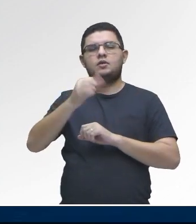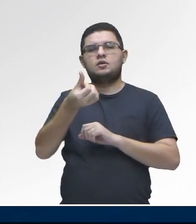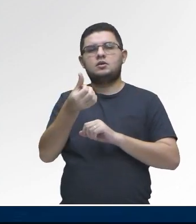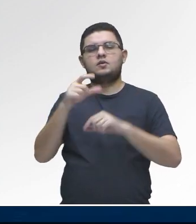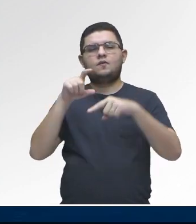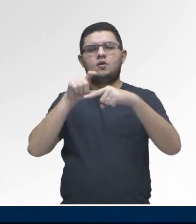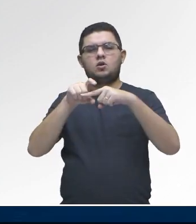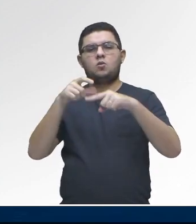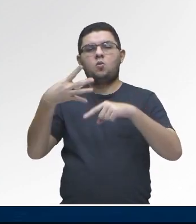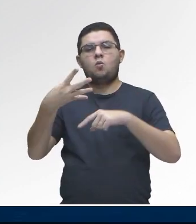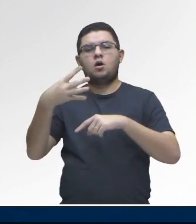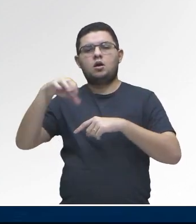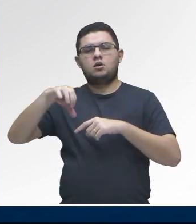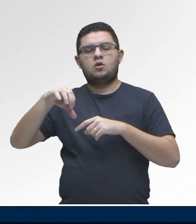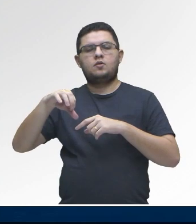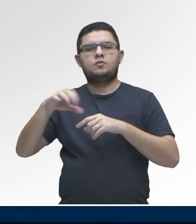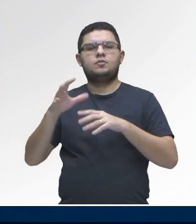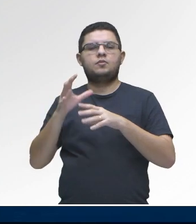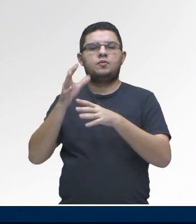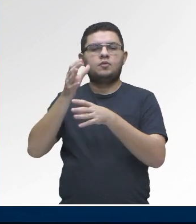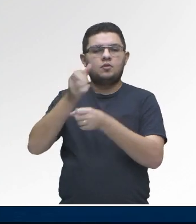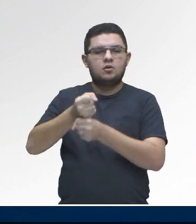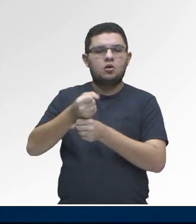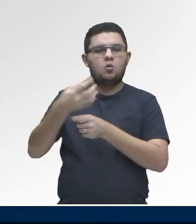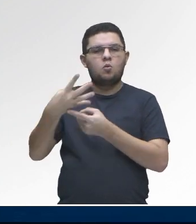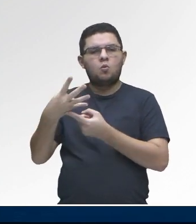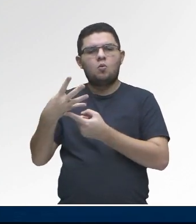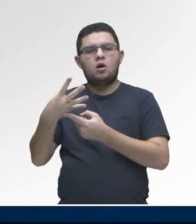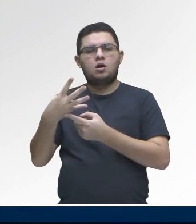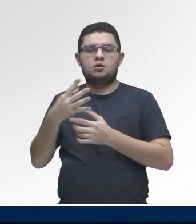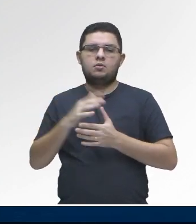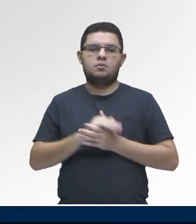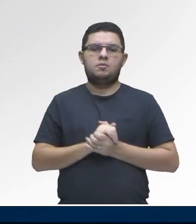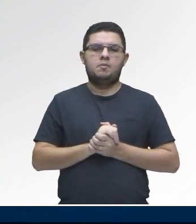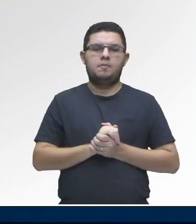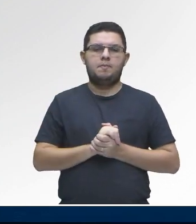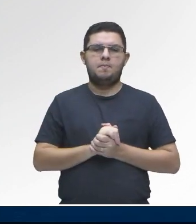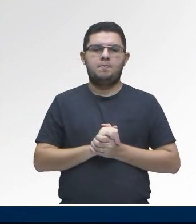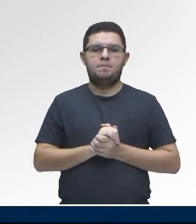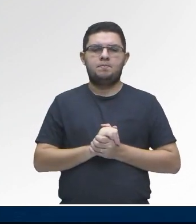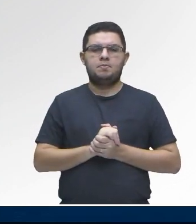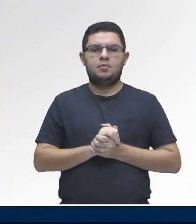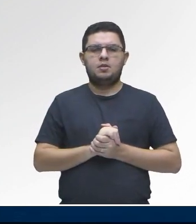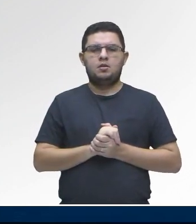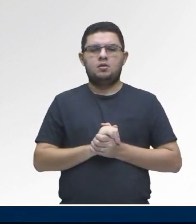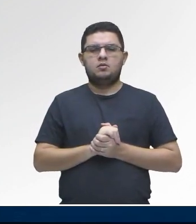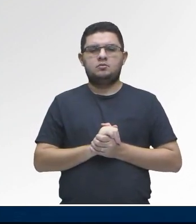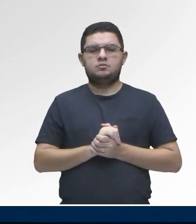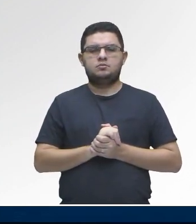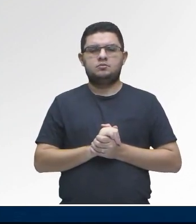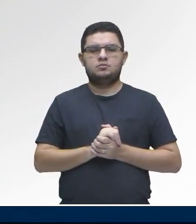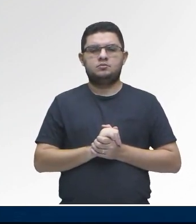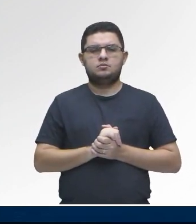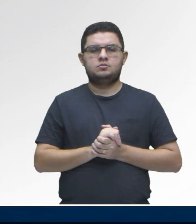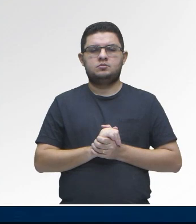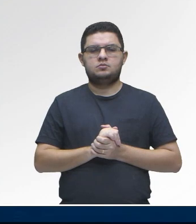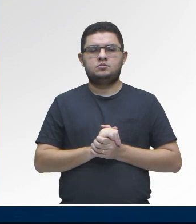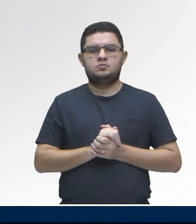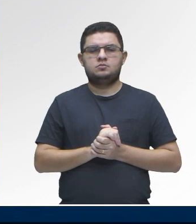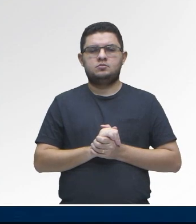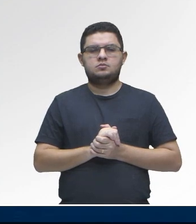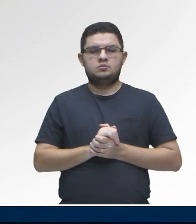Aqui vai dar 4 vezes 9, 36, vão 3. 4 vezes 4, 16 e 3, 19. Então, diminui e dá